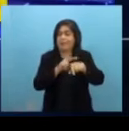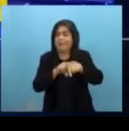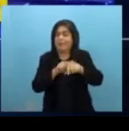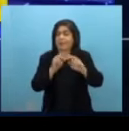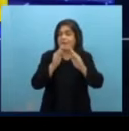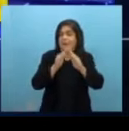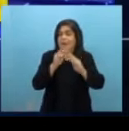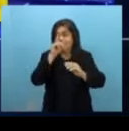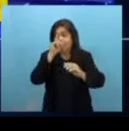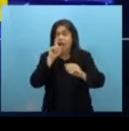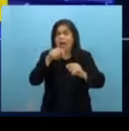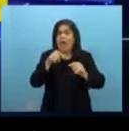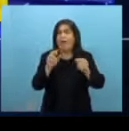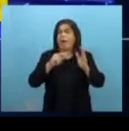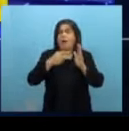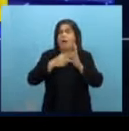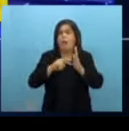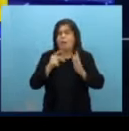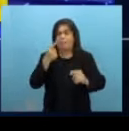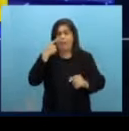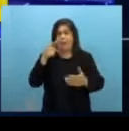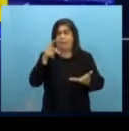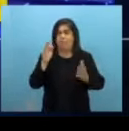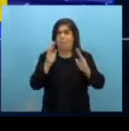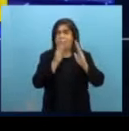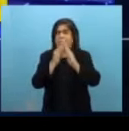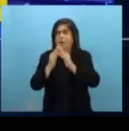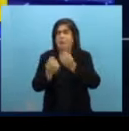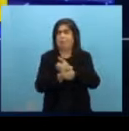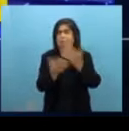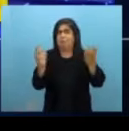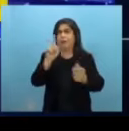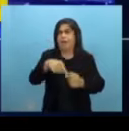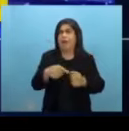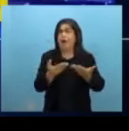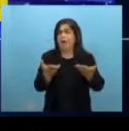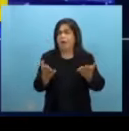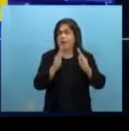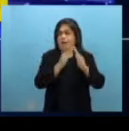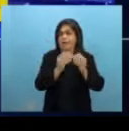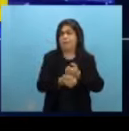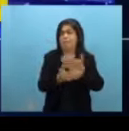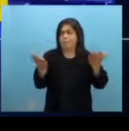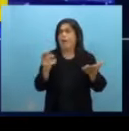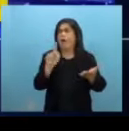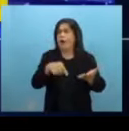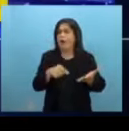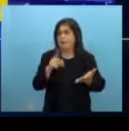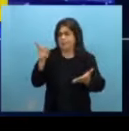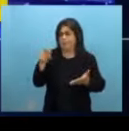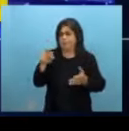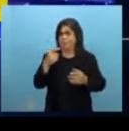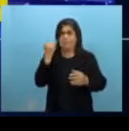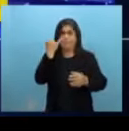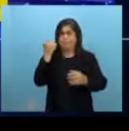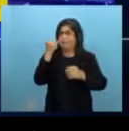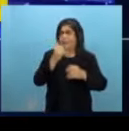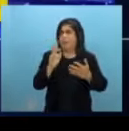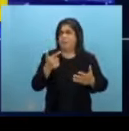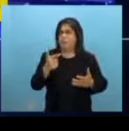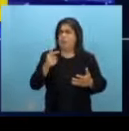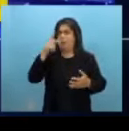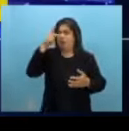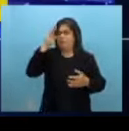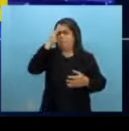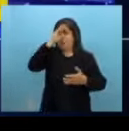inclusive, disse aqui que o governo federal não tem política habitacional. Quando é na hora de entregar a casa, o apartamento, dentro do programa de habitação